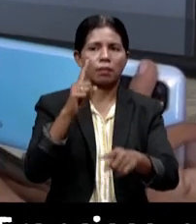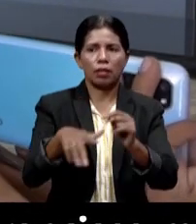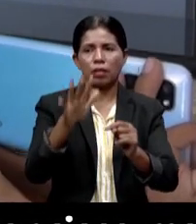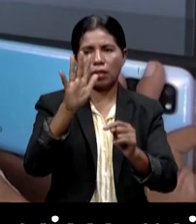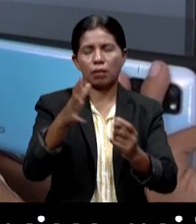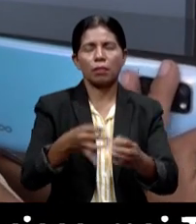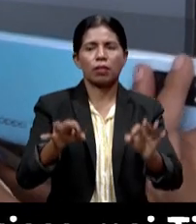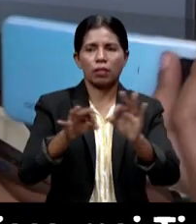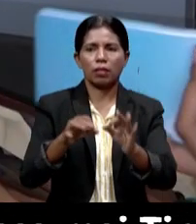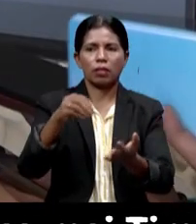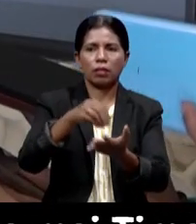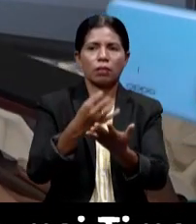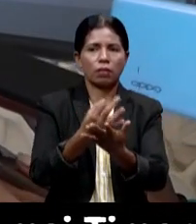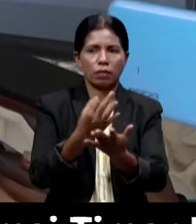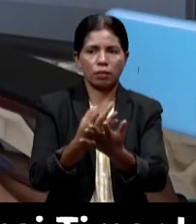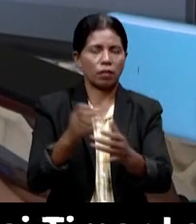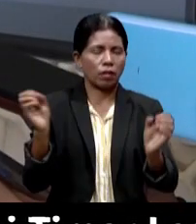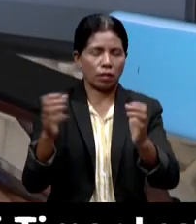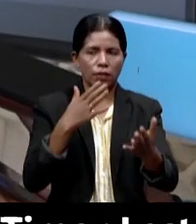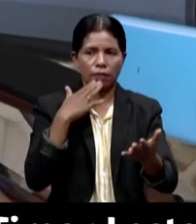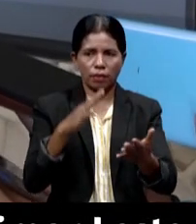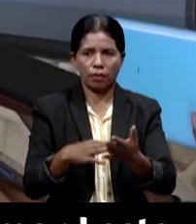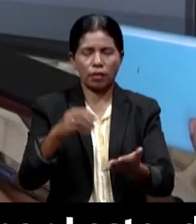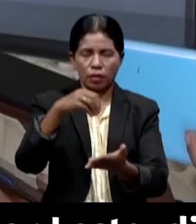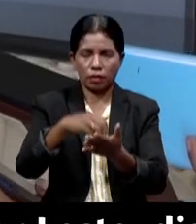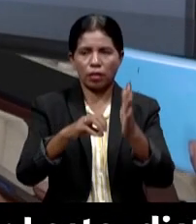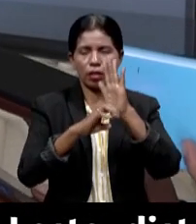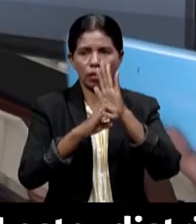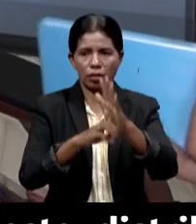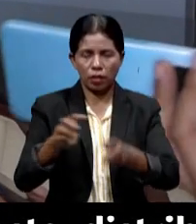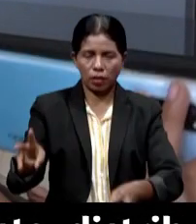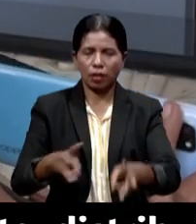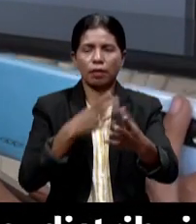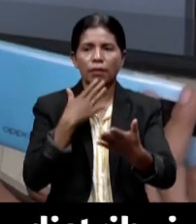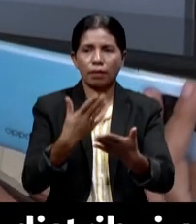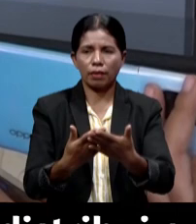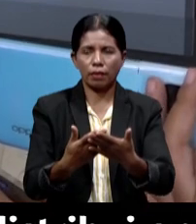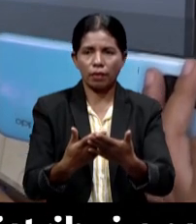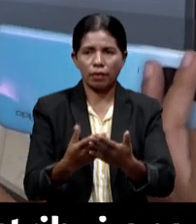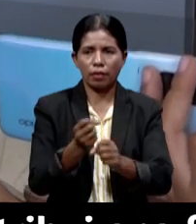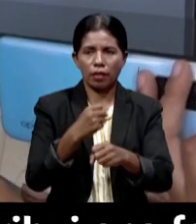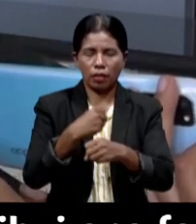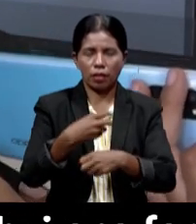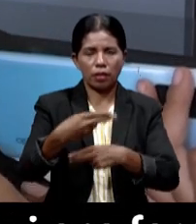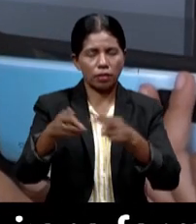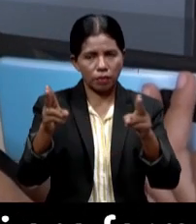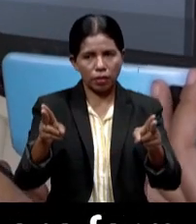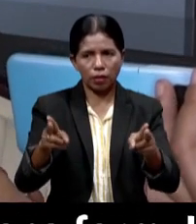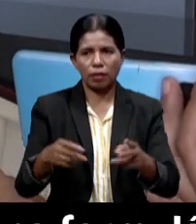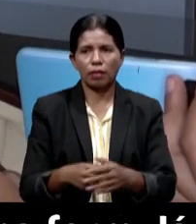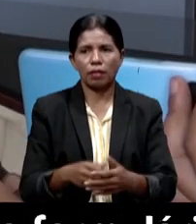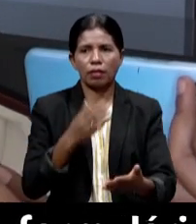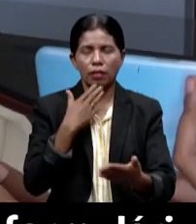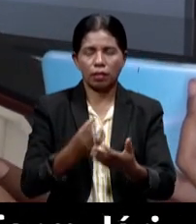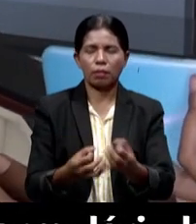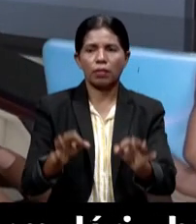de prioridade e tal o orçamento para não ela não dia né portanto tal foi exemplo de acertar lá dia e tal o que escola da sentina da dan itu tinggi